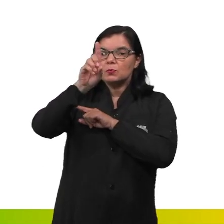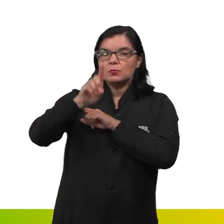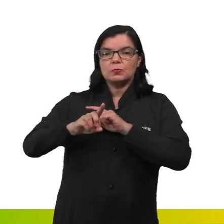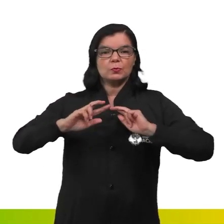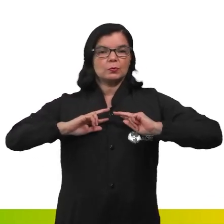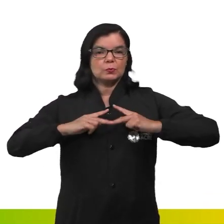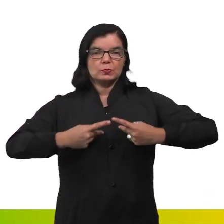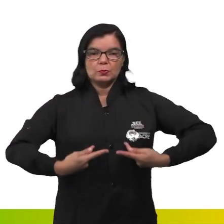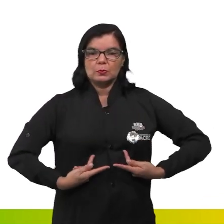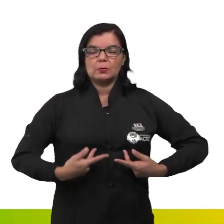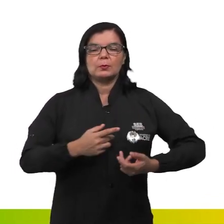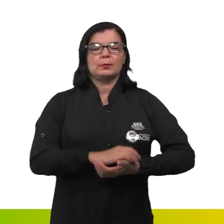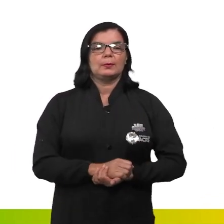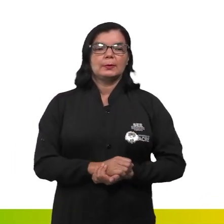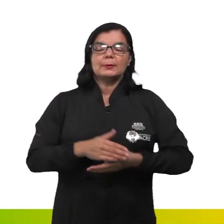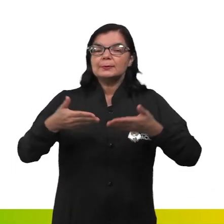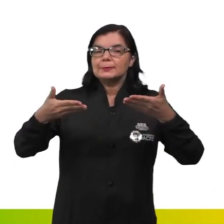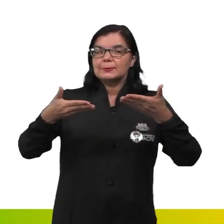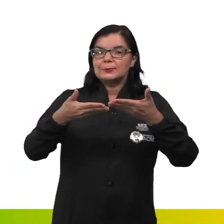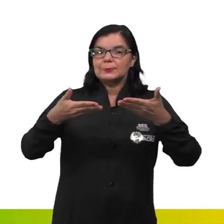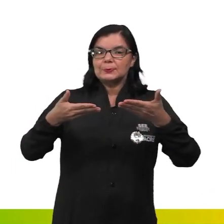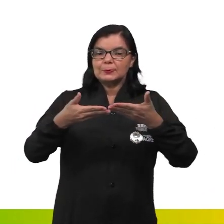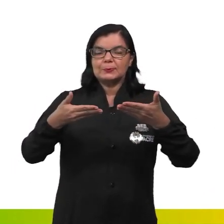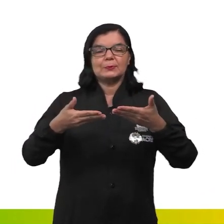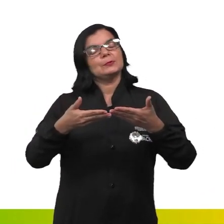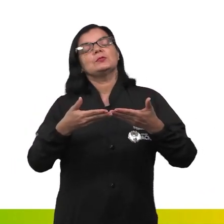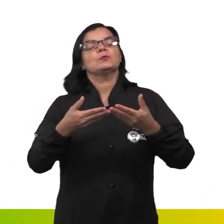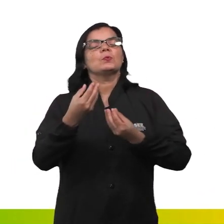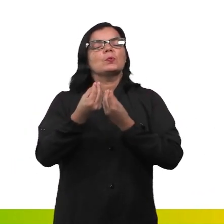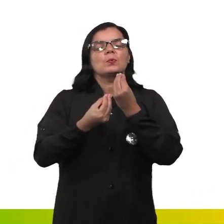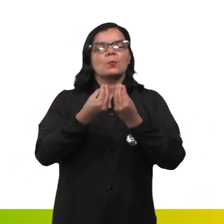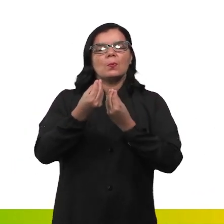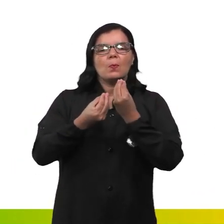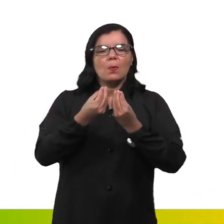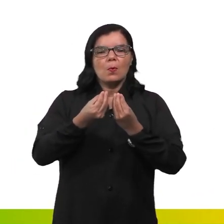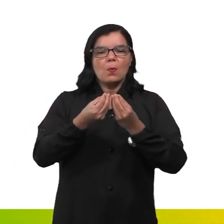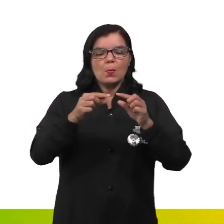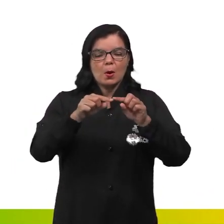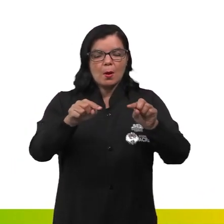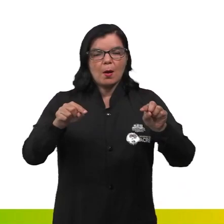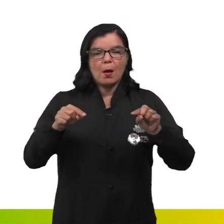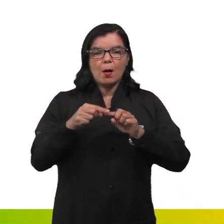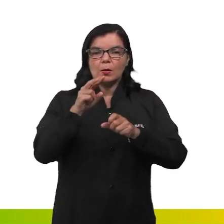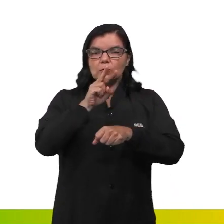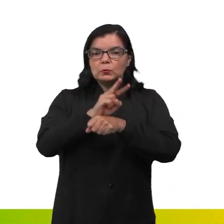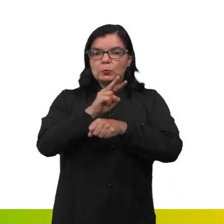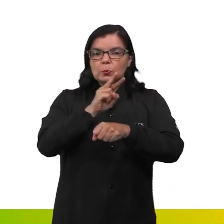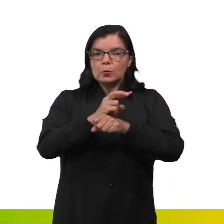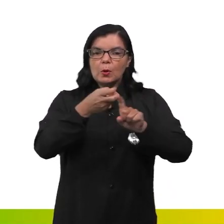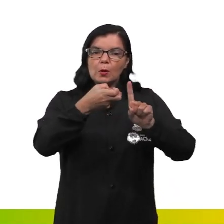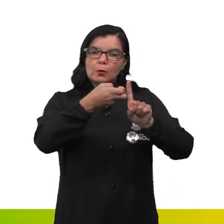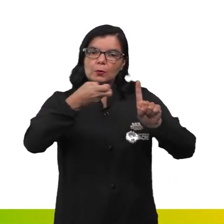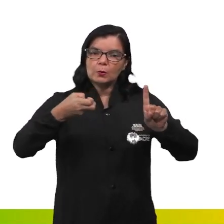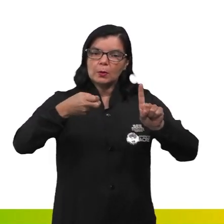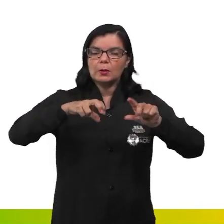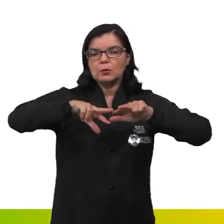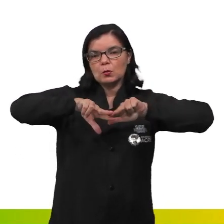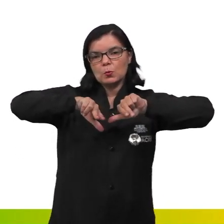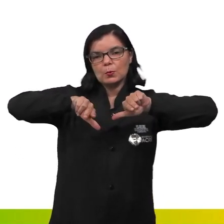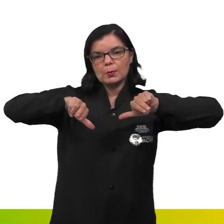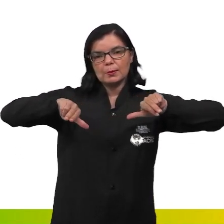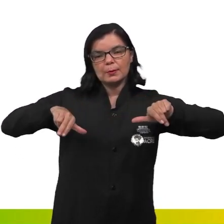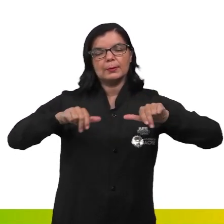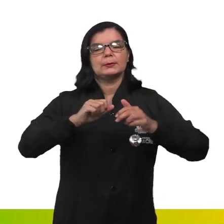humanos. E hoje nós vamos ver como as terras indígenas protegem a biodiversidade, não